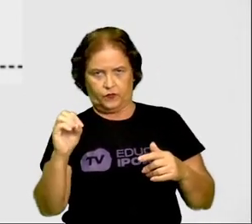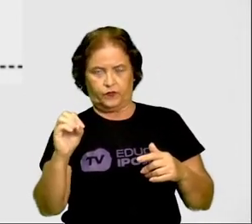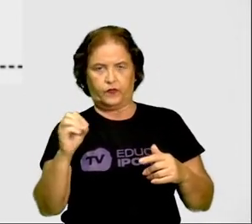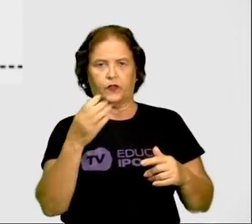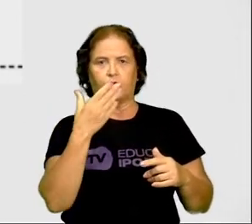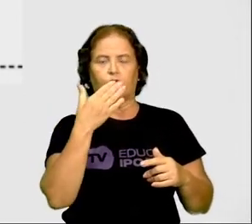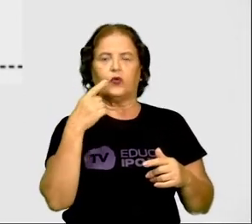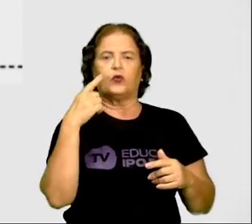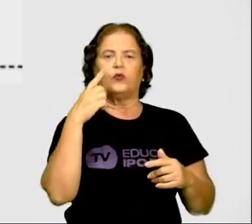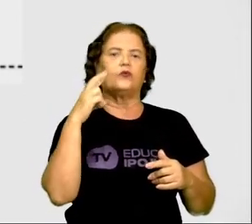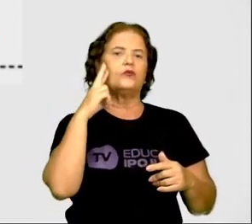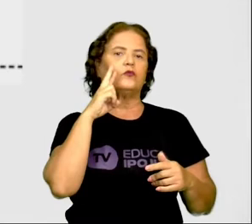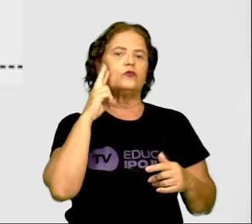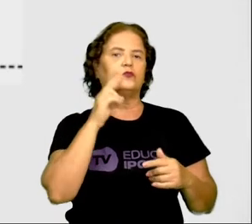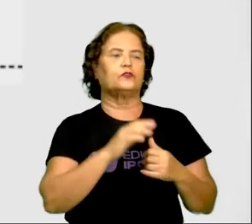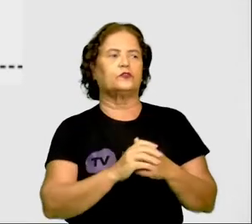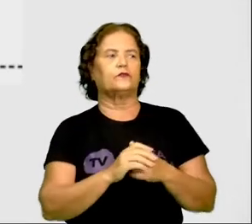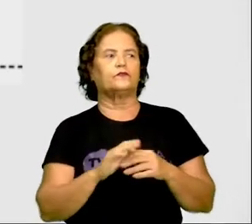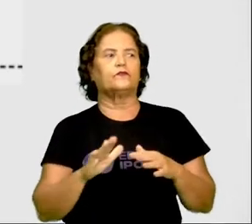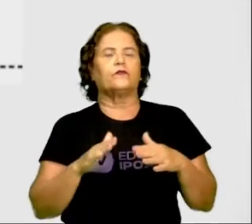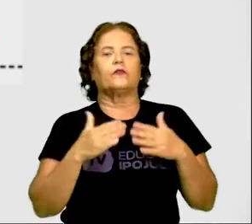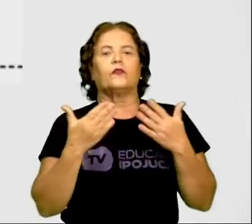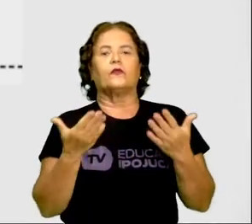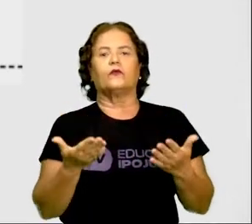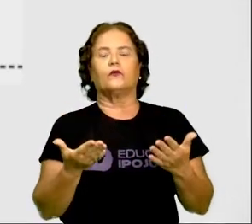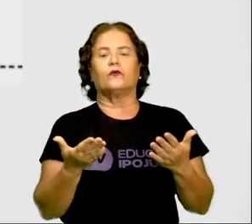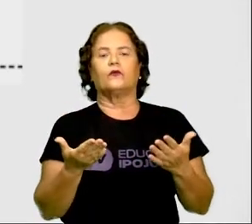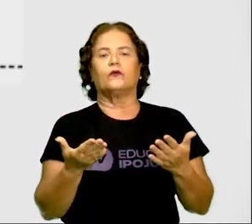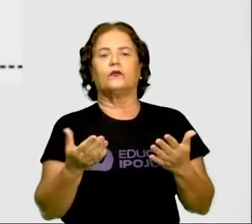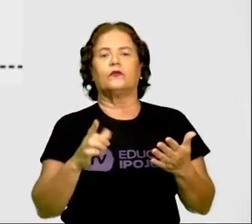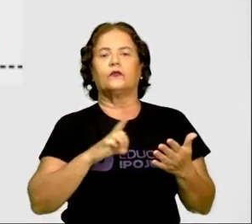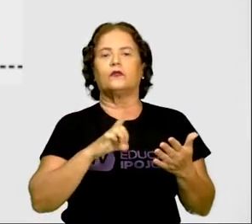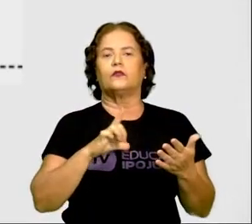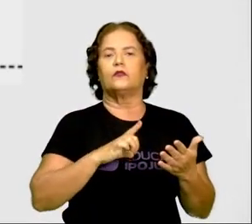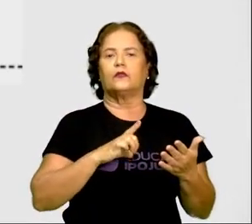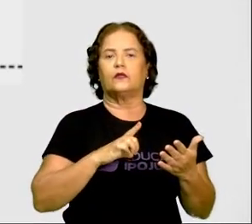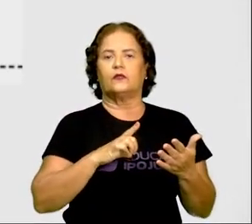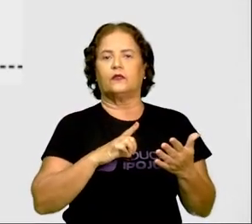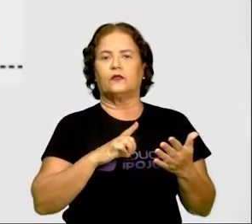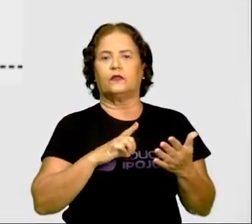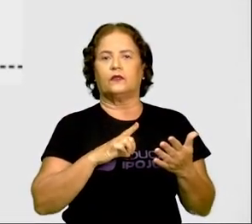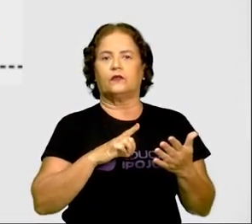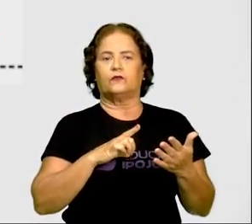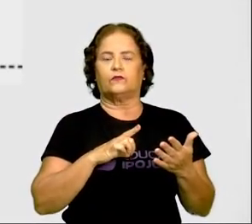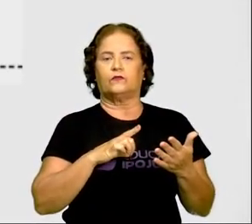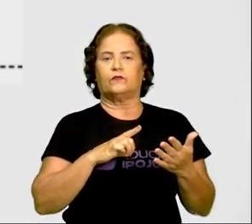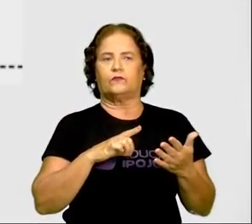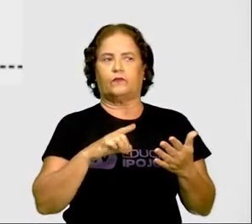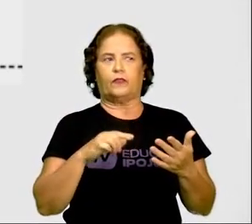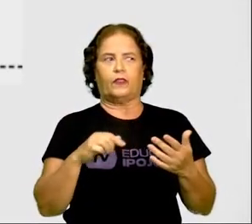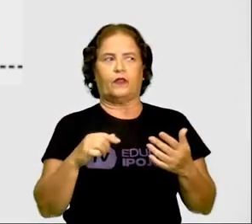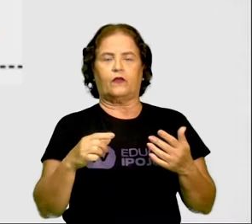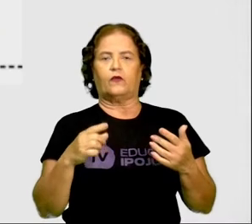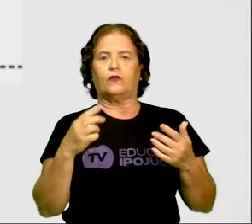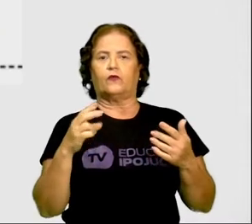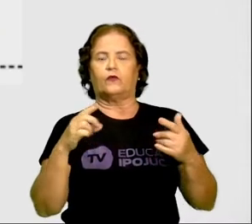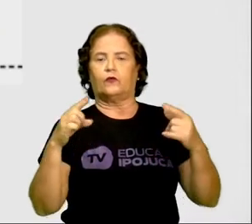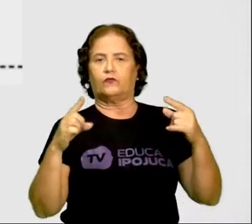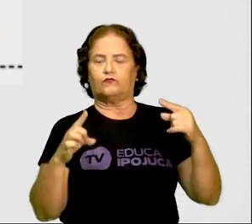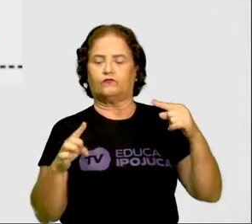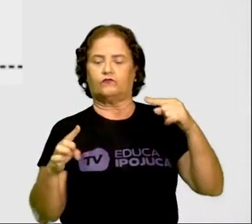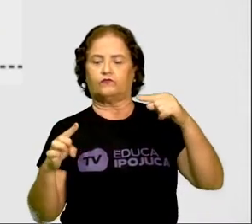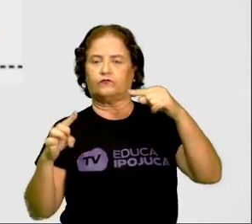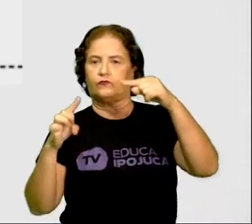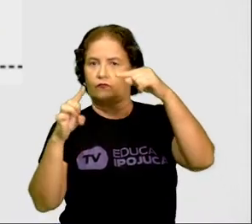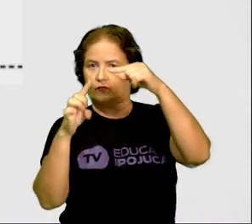aí, mais uma vez, quantas vértices tem esse trapézio? Ele tem 4 cantinhos ali,